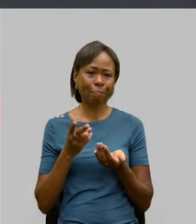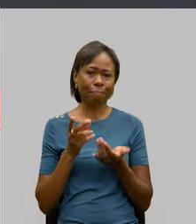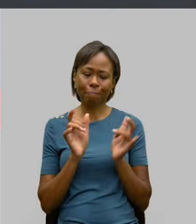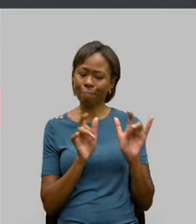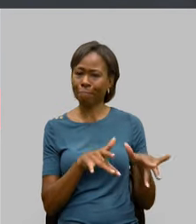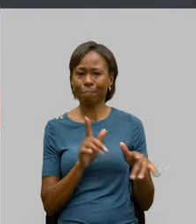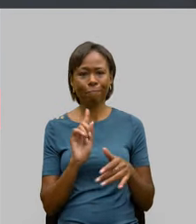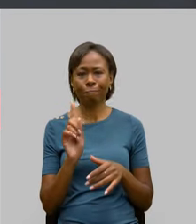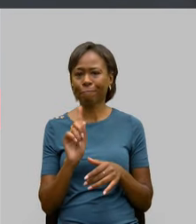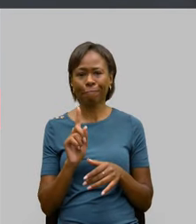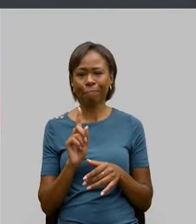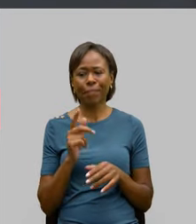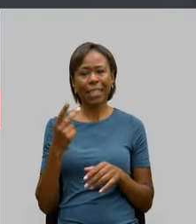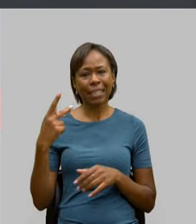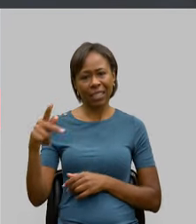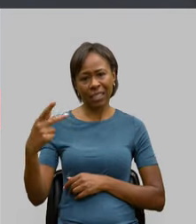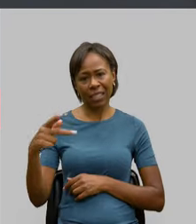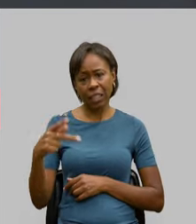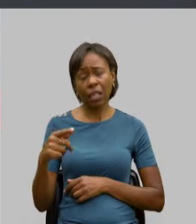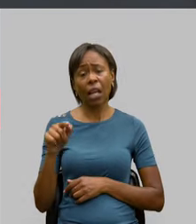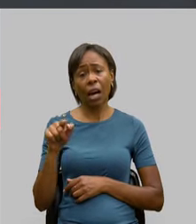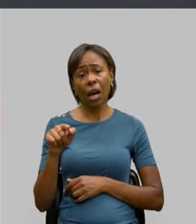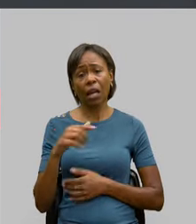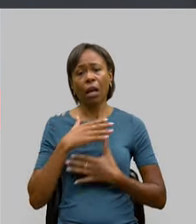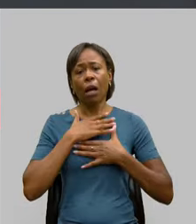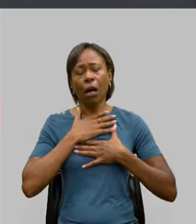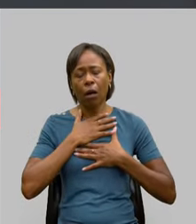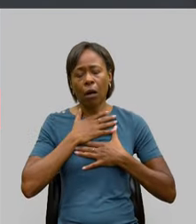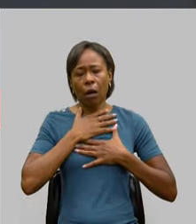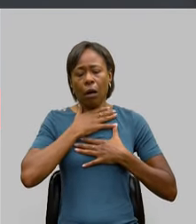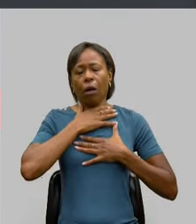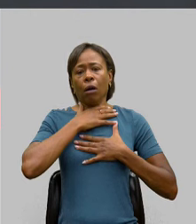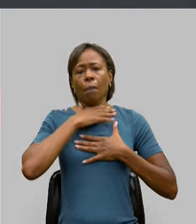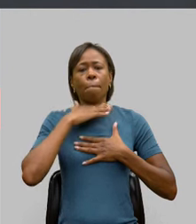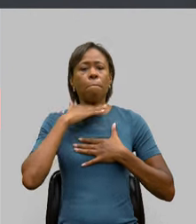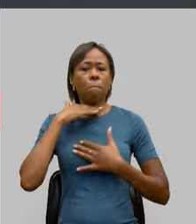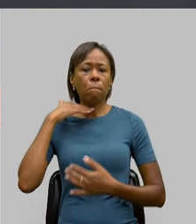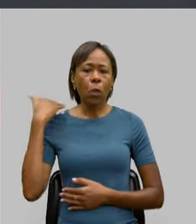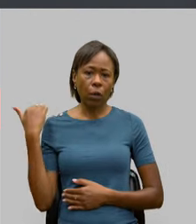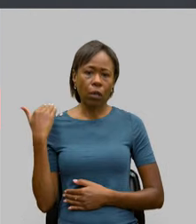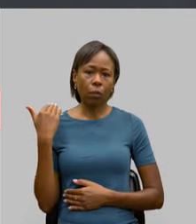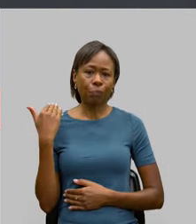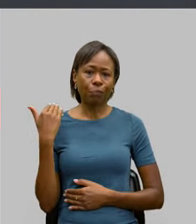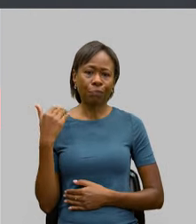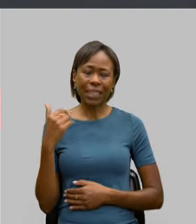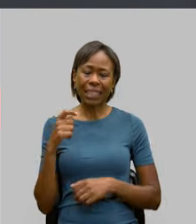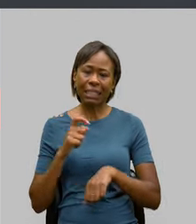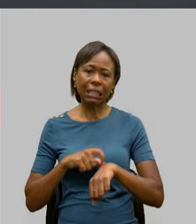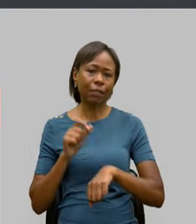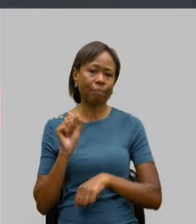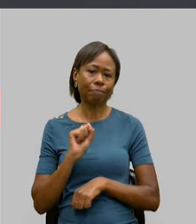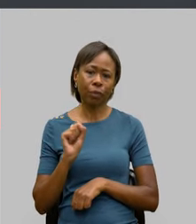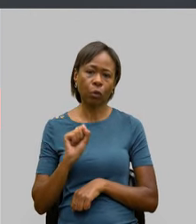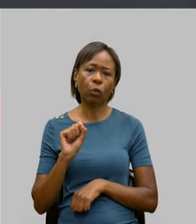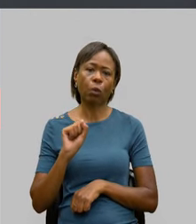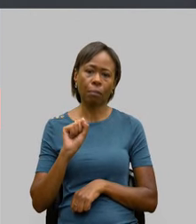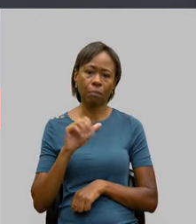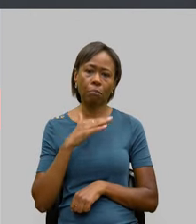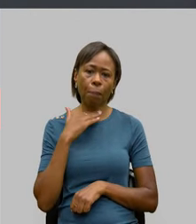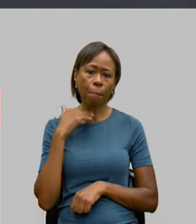difícil meu filho engasgou e morreu coisa de segundos nos meus pés por